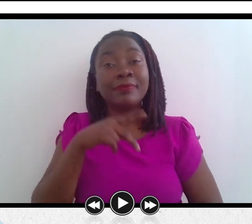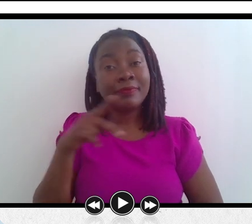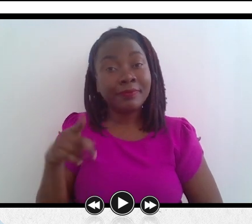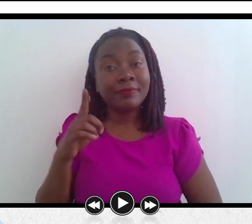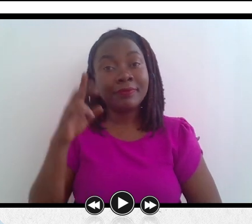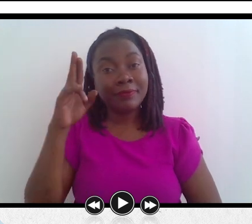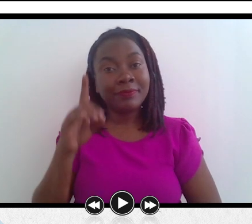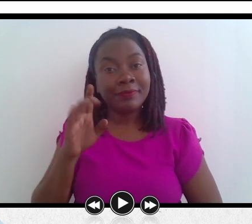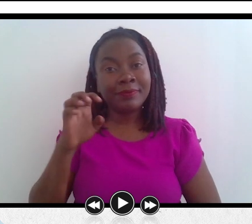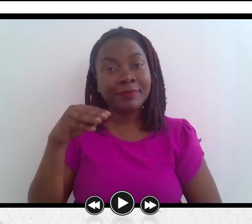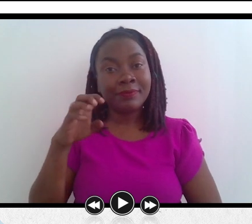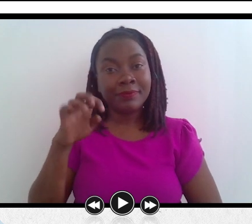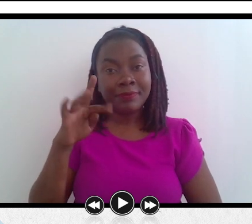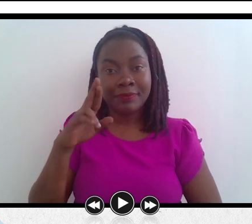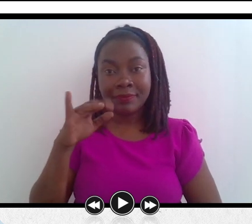Gonzalez.